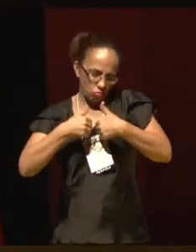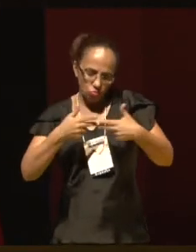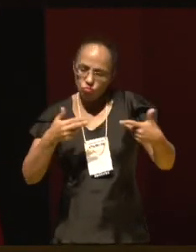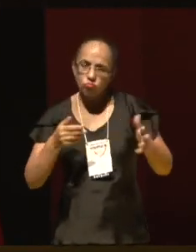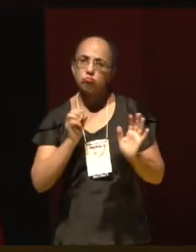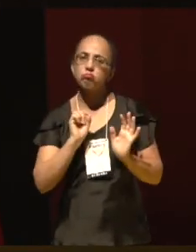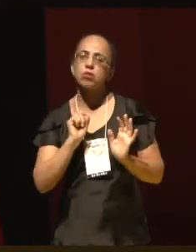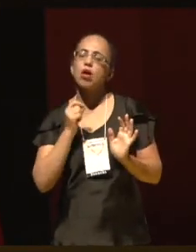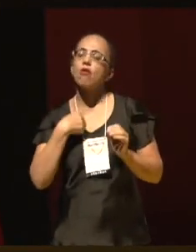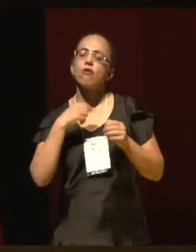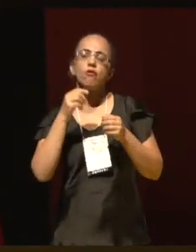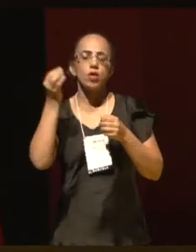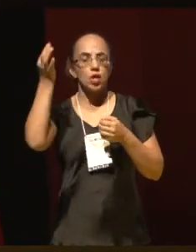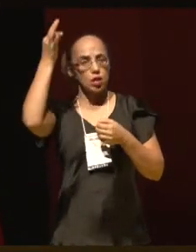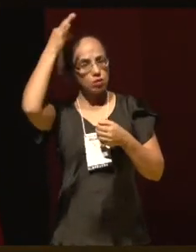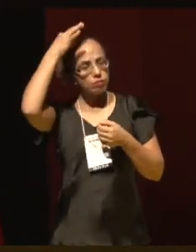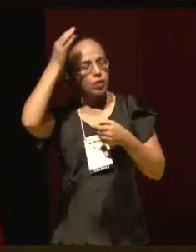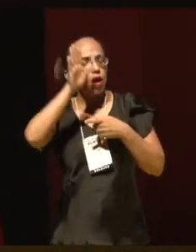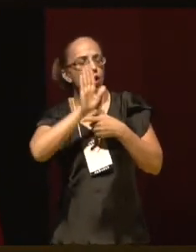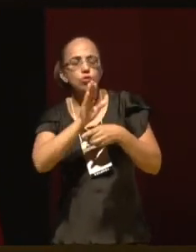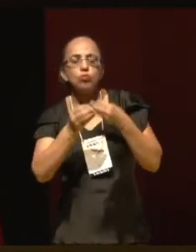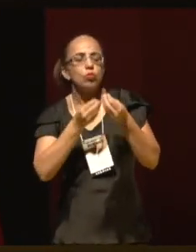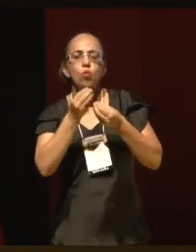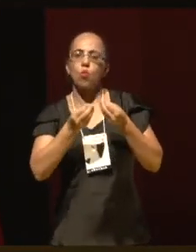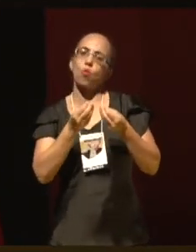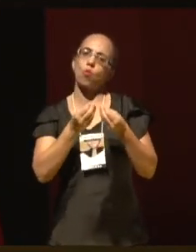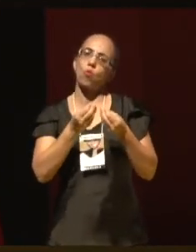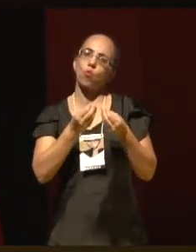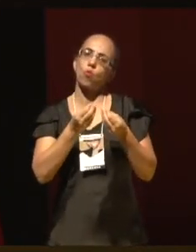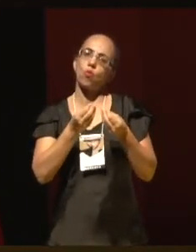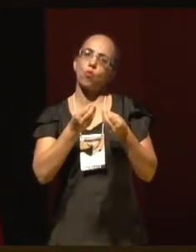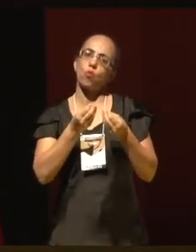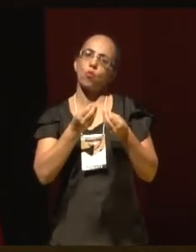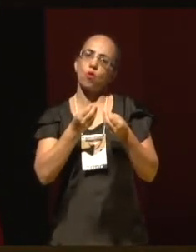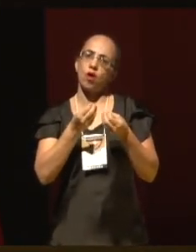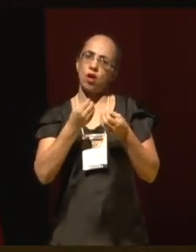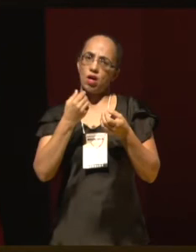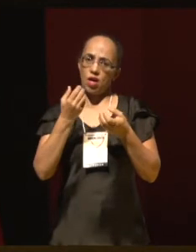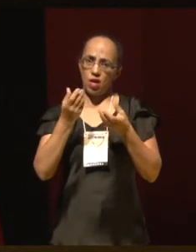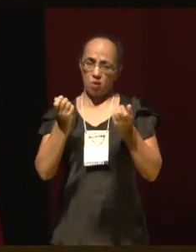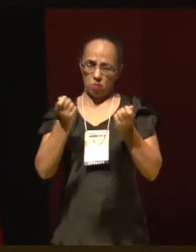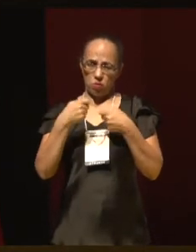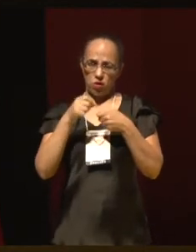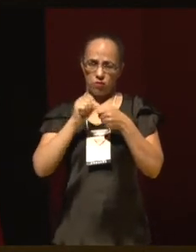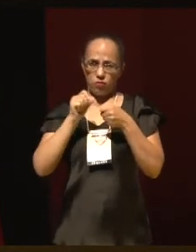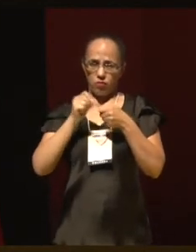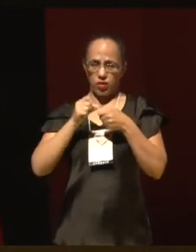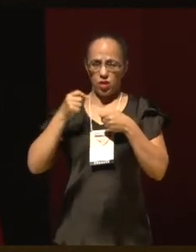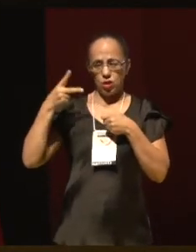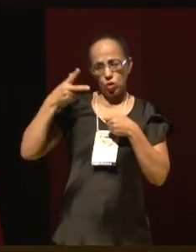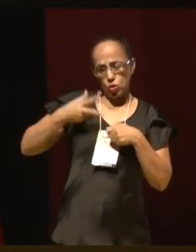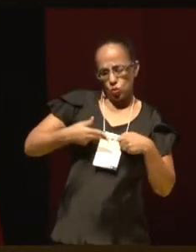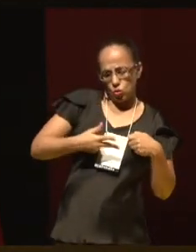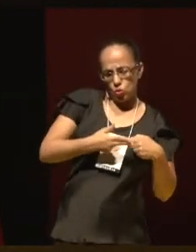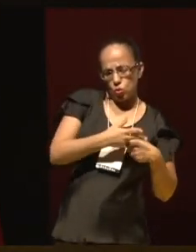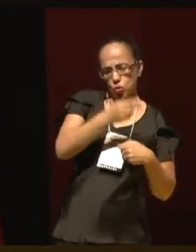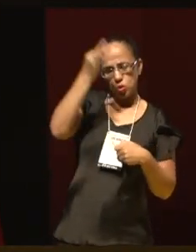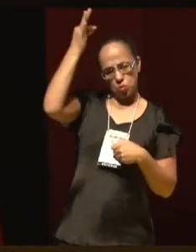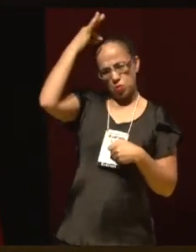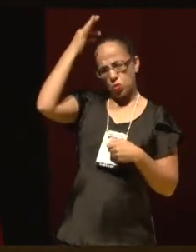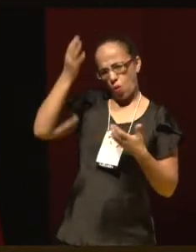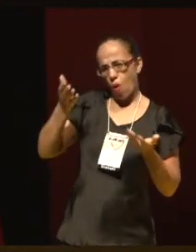Espiritualmente, o que mais posso fazer? Dará certo que faço uma cirurgia espiritual? Lhe falei francamente,